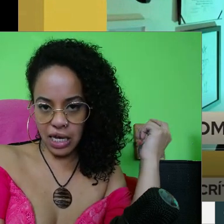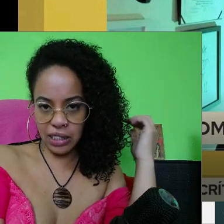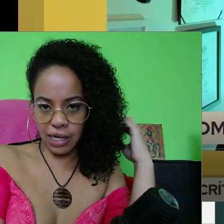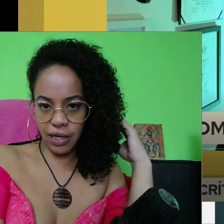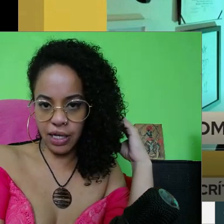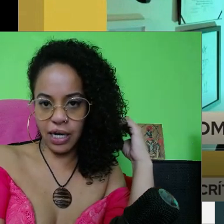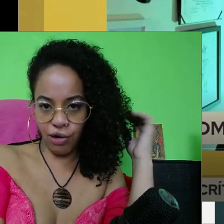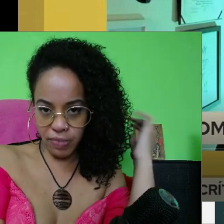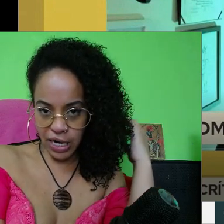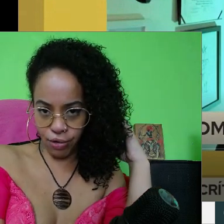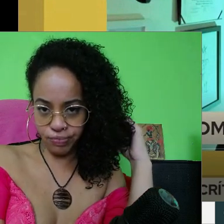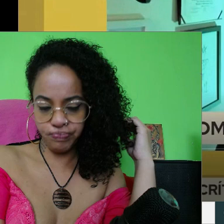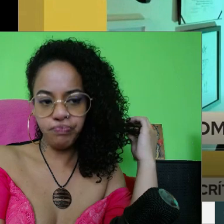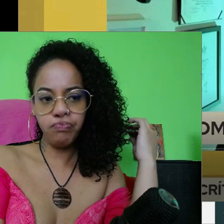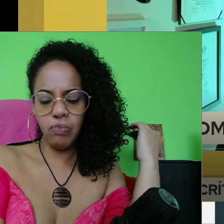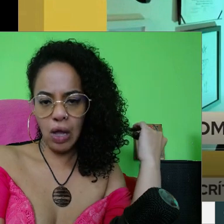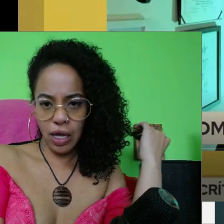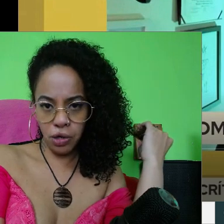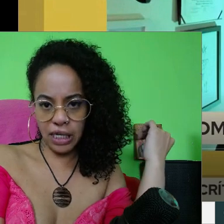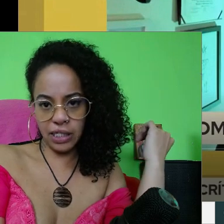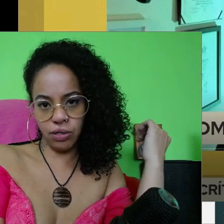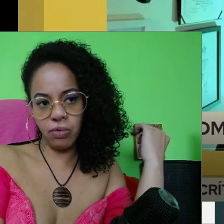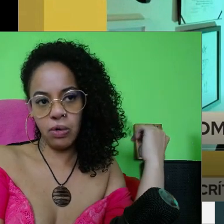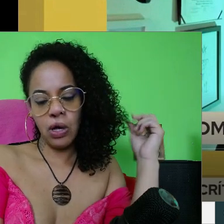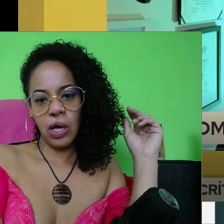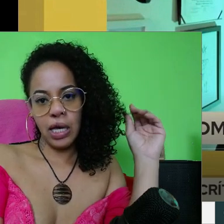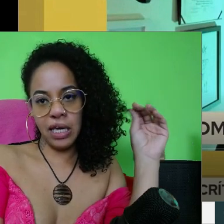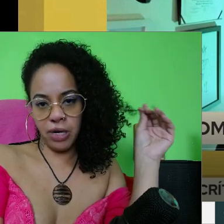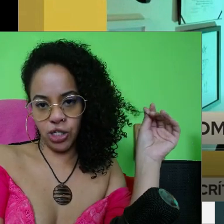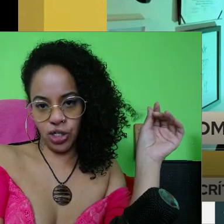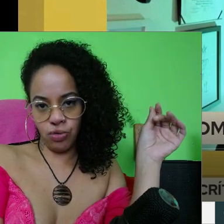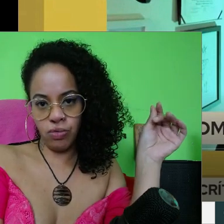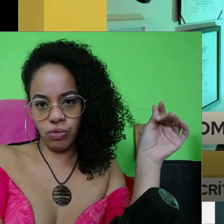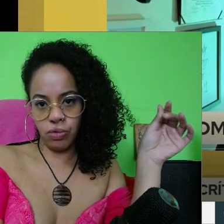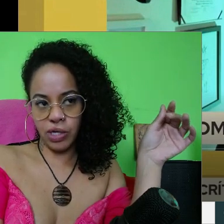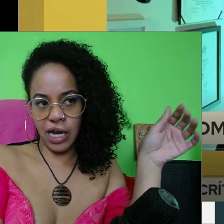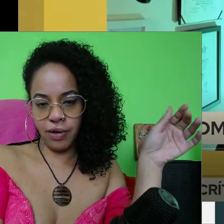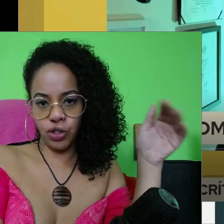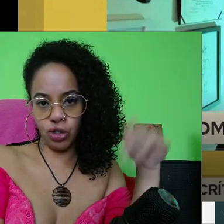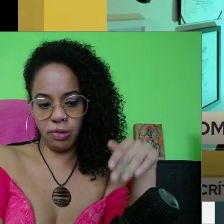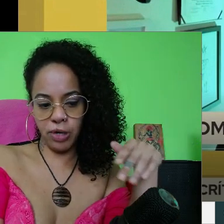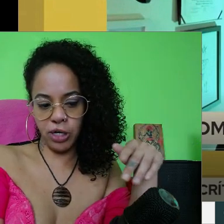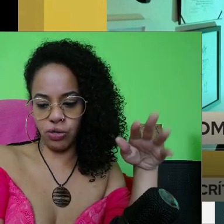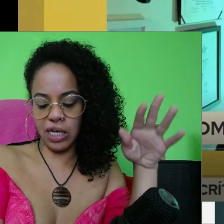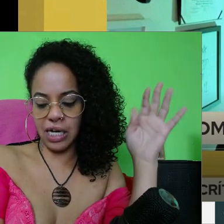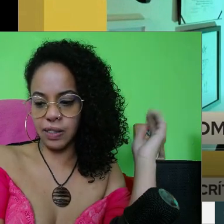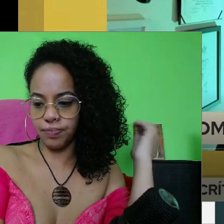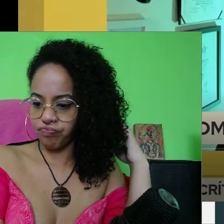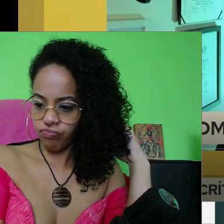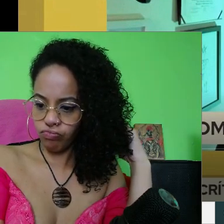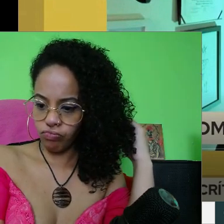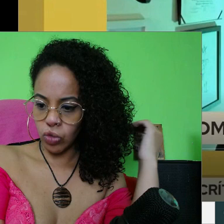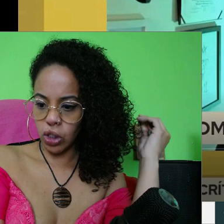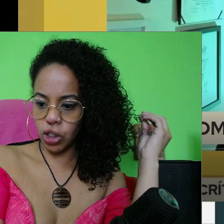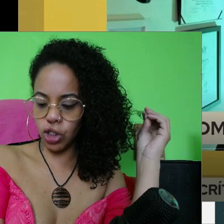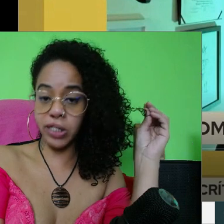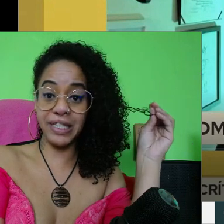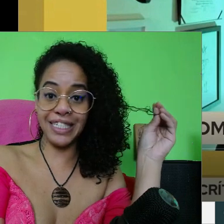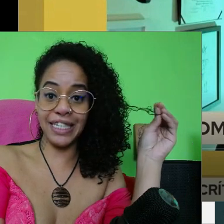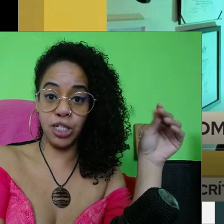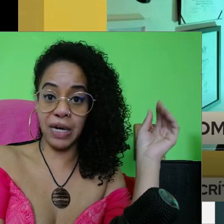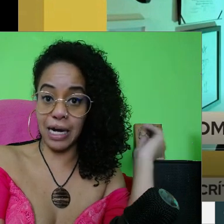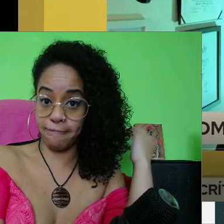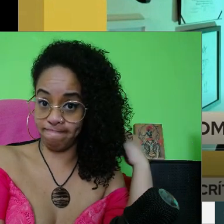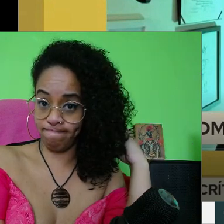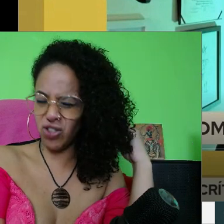militarresca neoliberal e o Brasil emergiu né submergiu aliás de